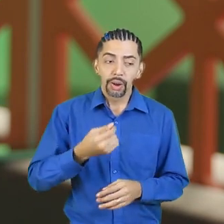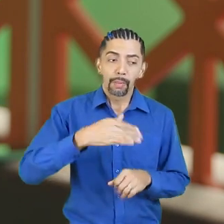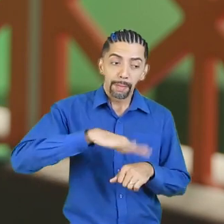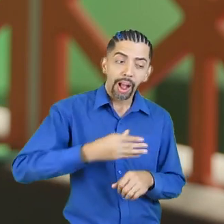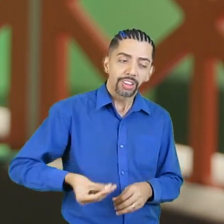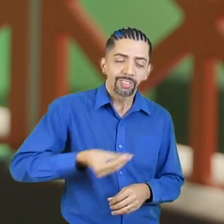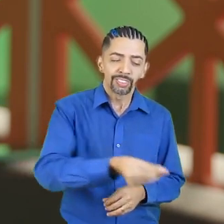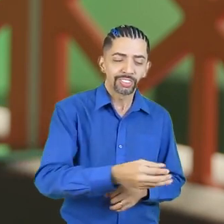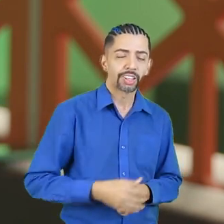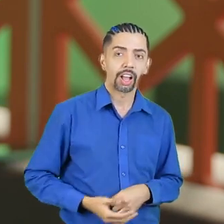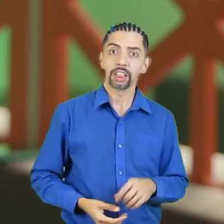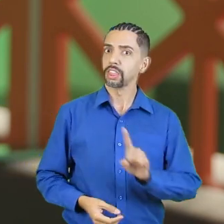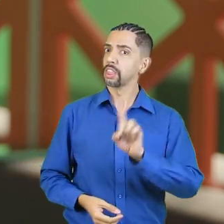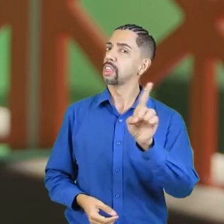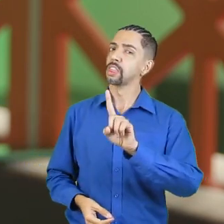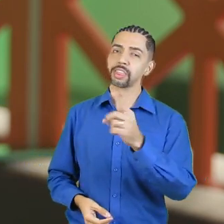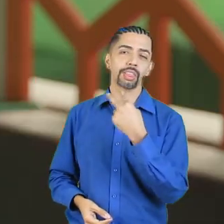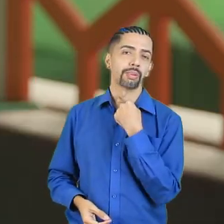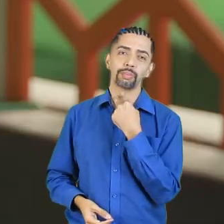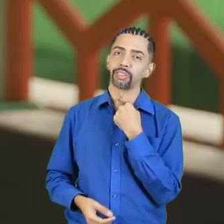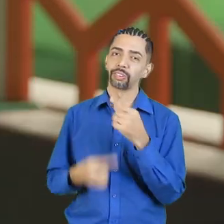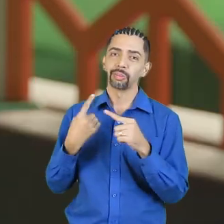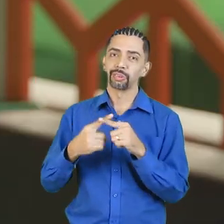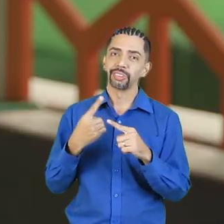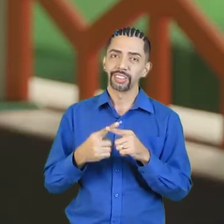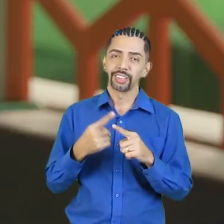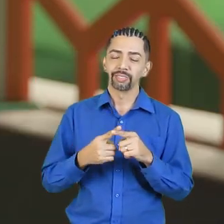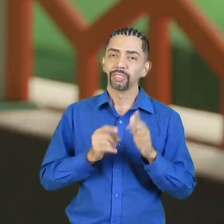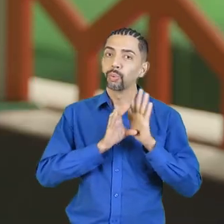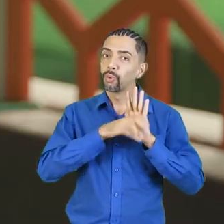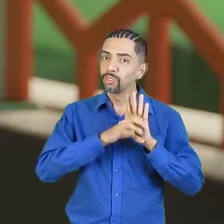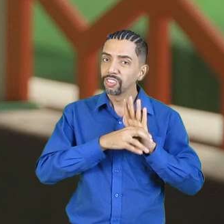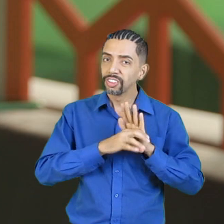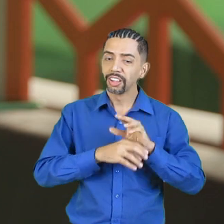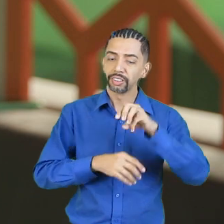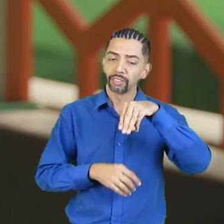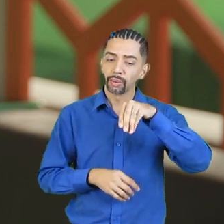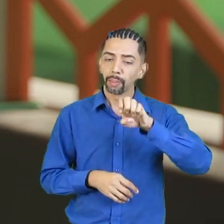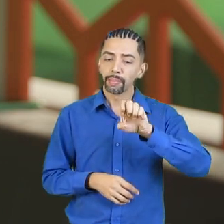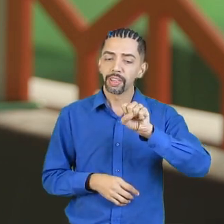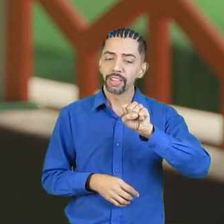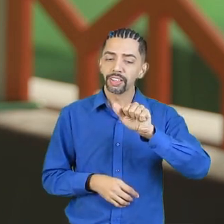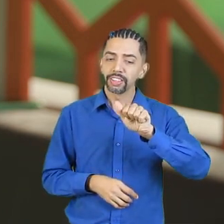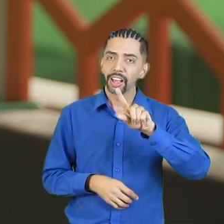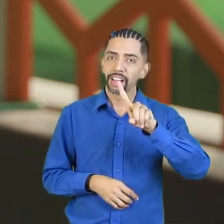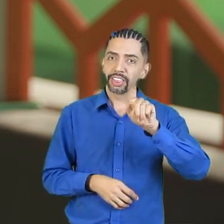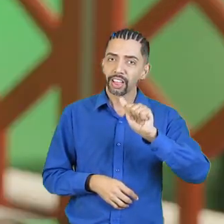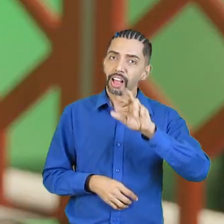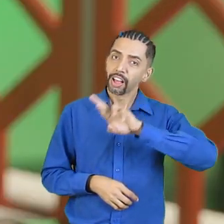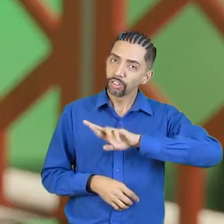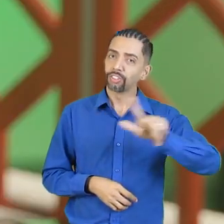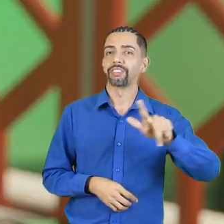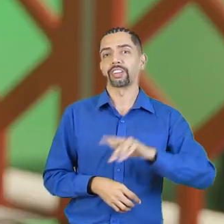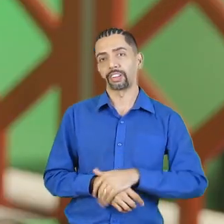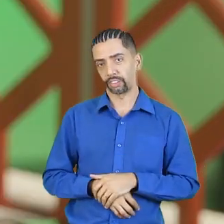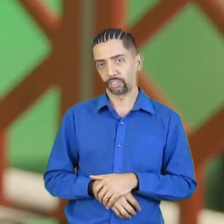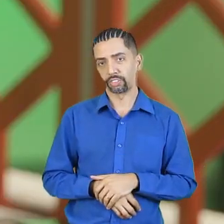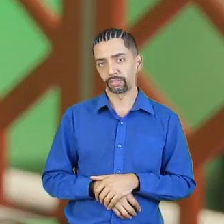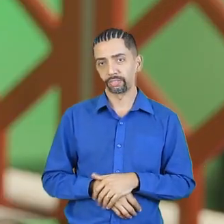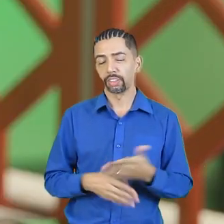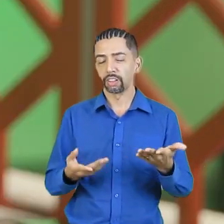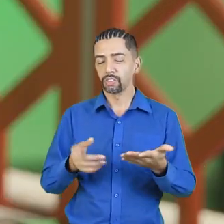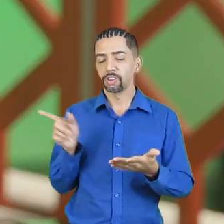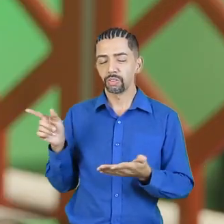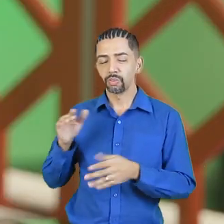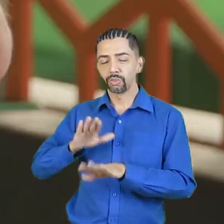aumentar a sua mesada. Isso não pode ocorrer, porque mesada, o conceito, como eu falo no meu livro, mesada não é só dinheiro, e eu vou deixar um presente para você